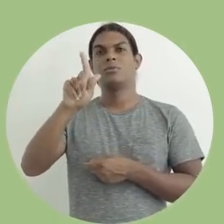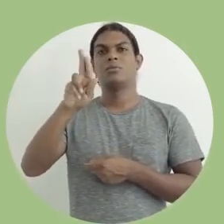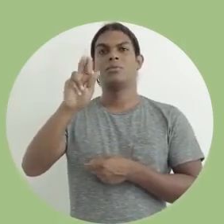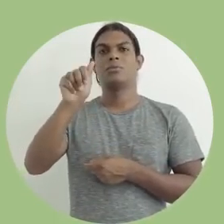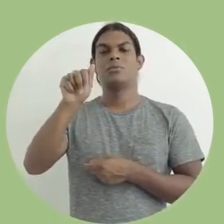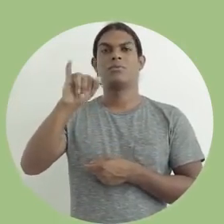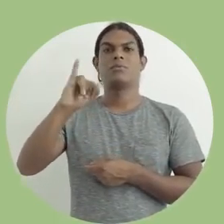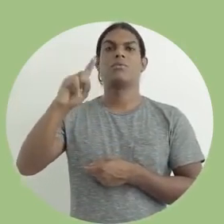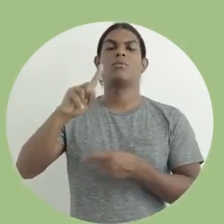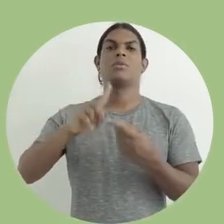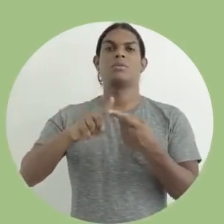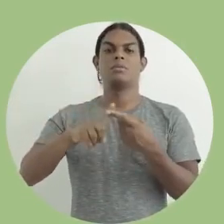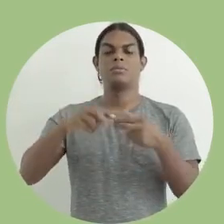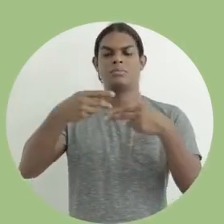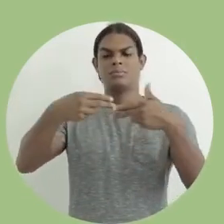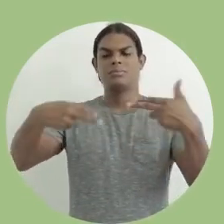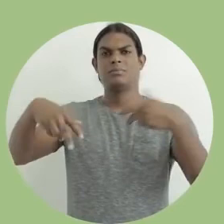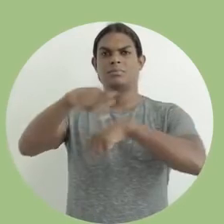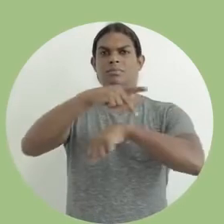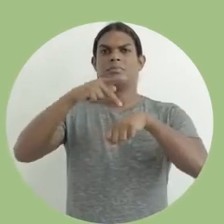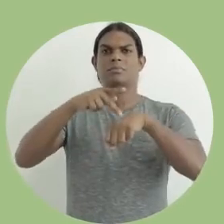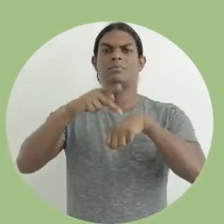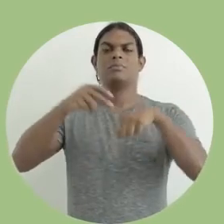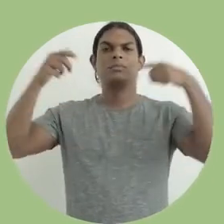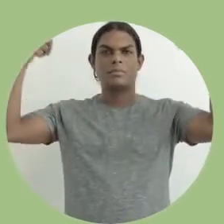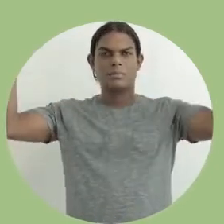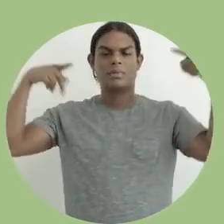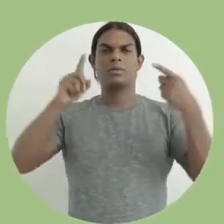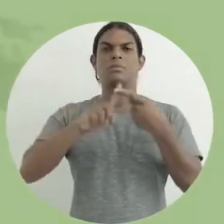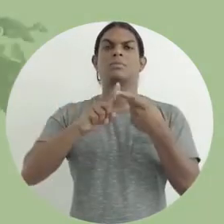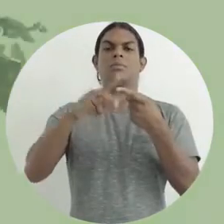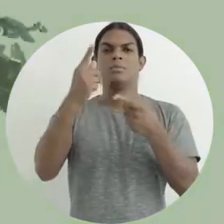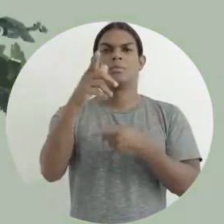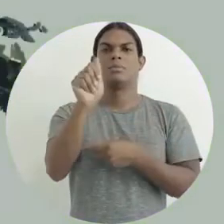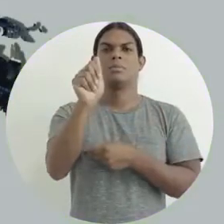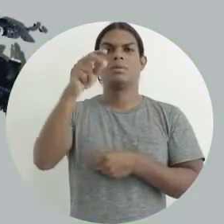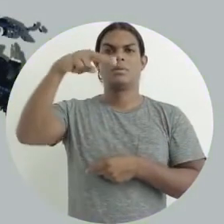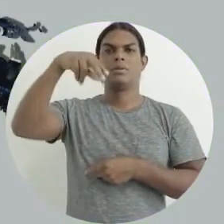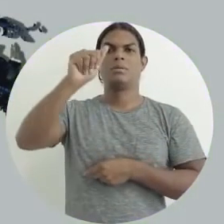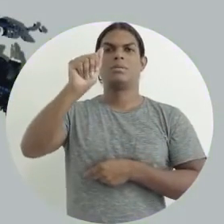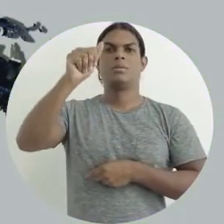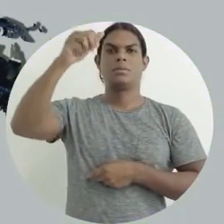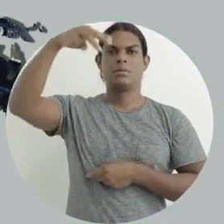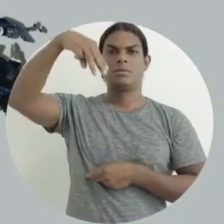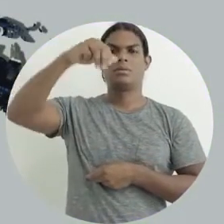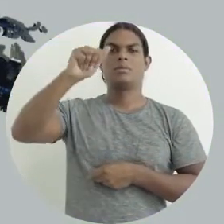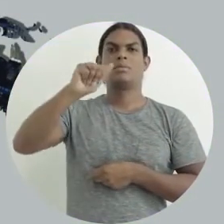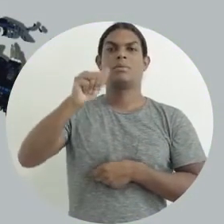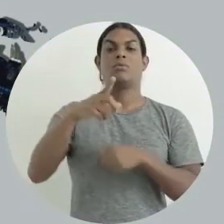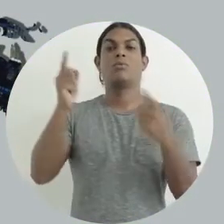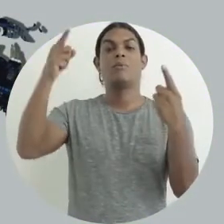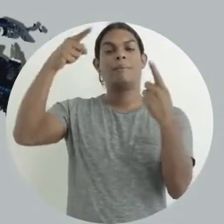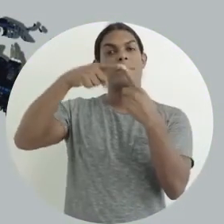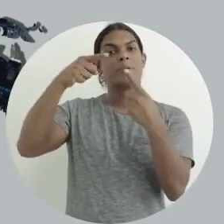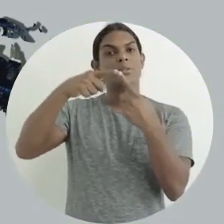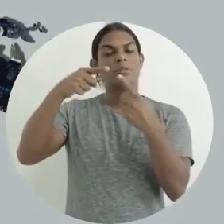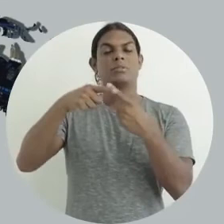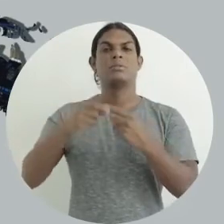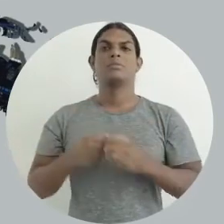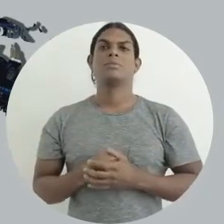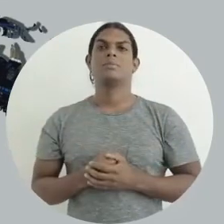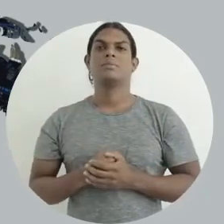e Venezuela. Panamá e México também participam. O objetivo principal da Uniasul é